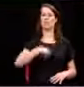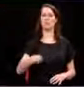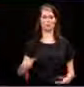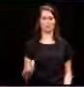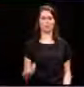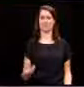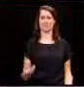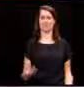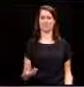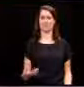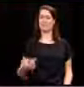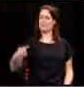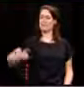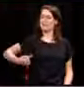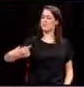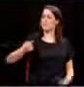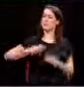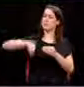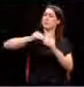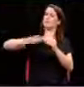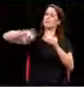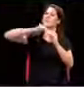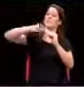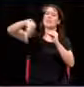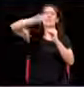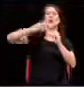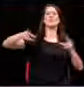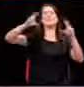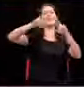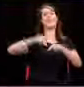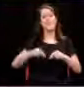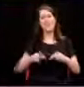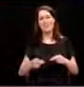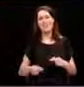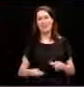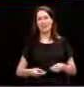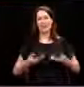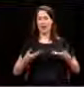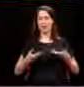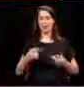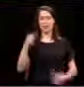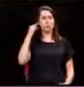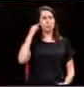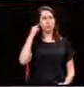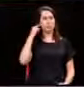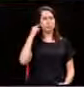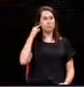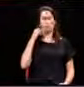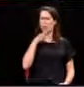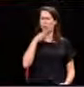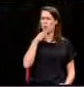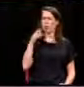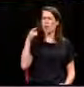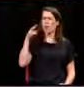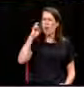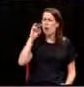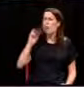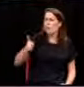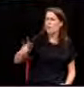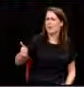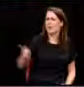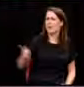Estamos todos os dias a acrescentar coisas novas. Eu agora até ouvi falar aí no comboio. Será que ouvi bem?